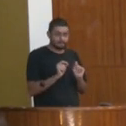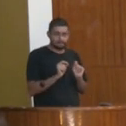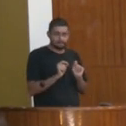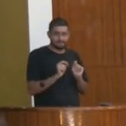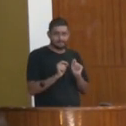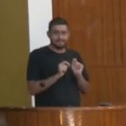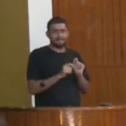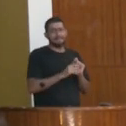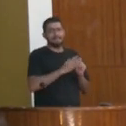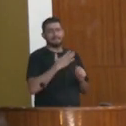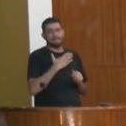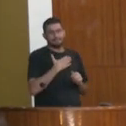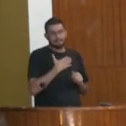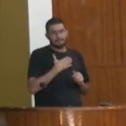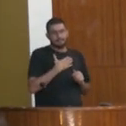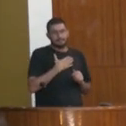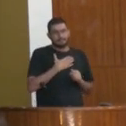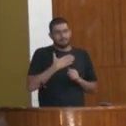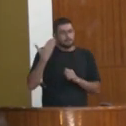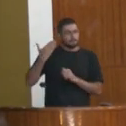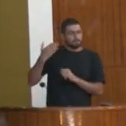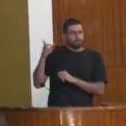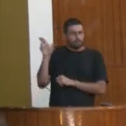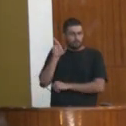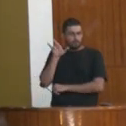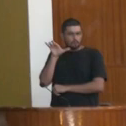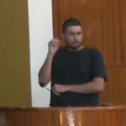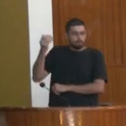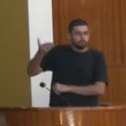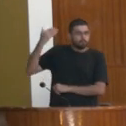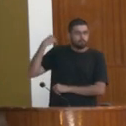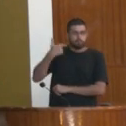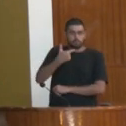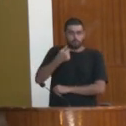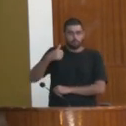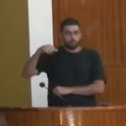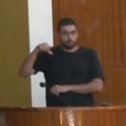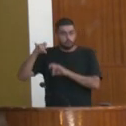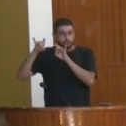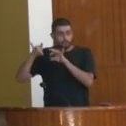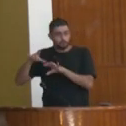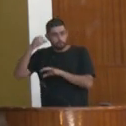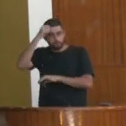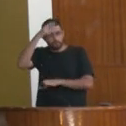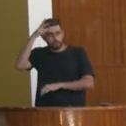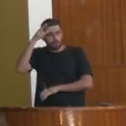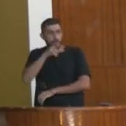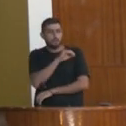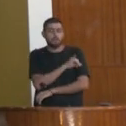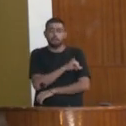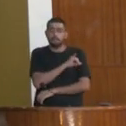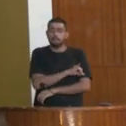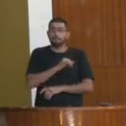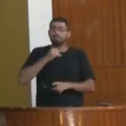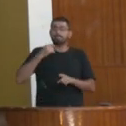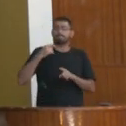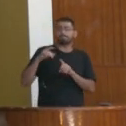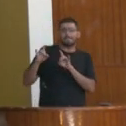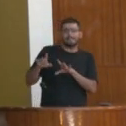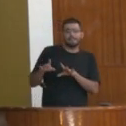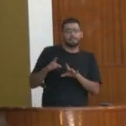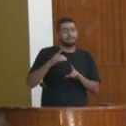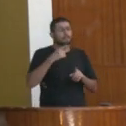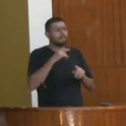política desde que eu saí da Prefeitura do Rio em 2009. Por quê? Porque, como foi falado